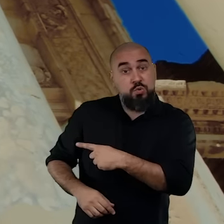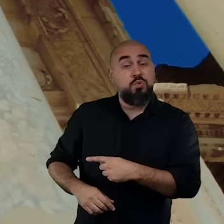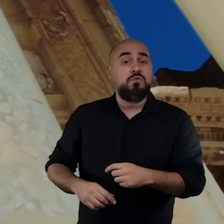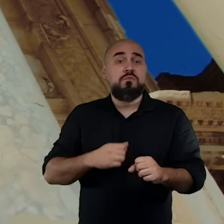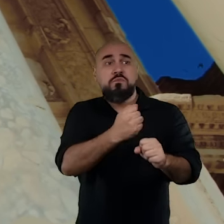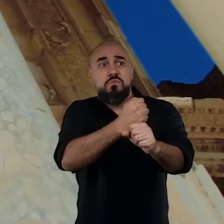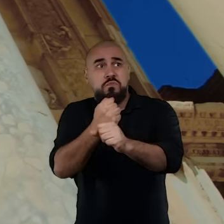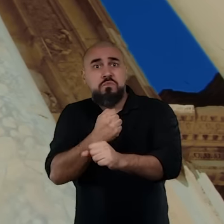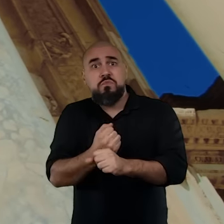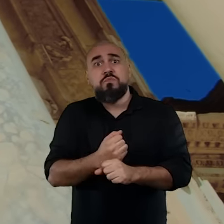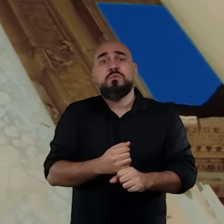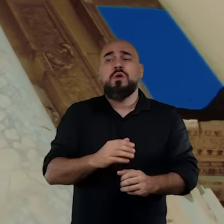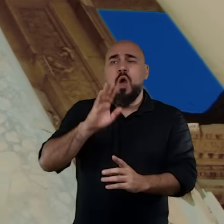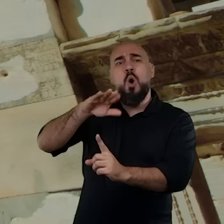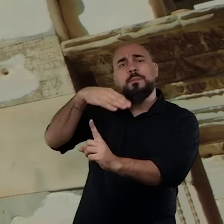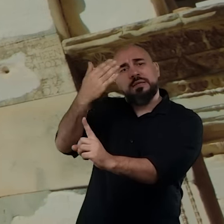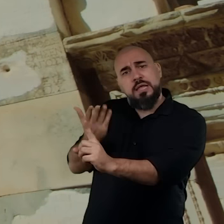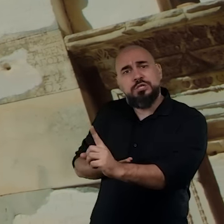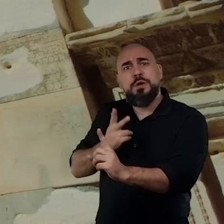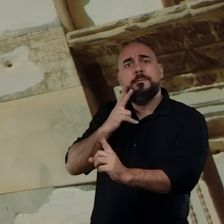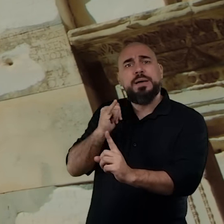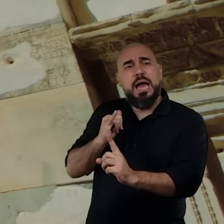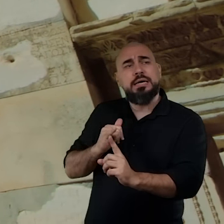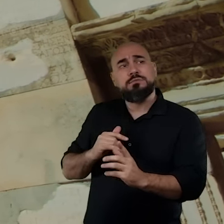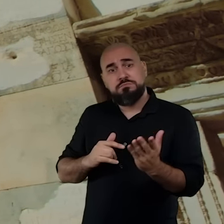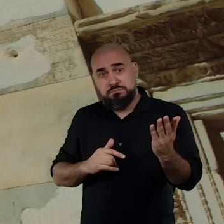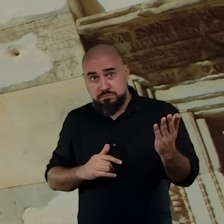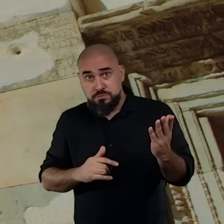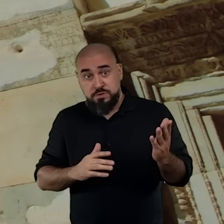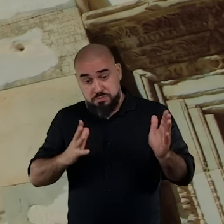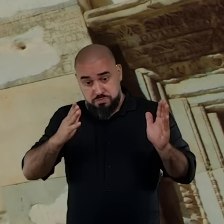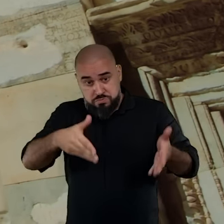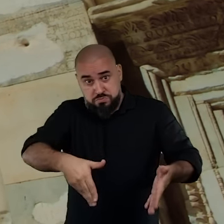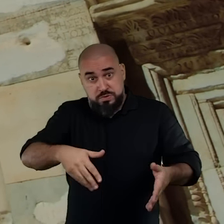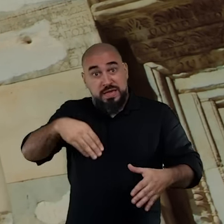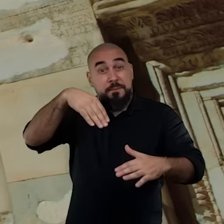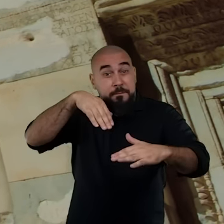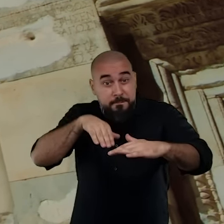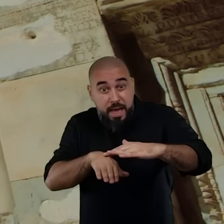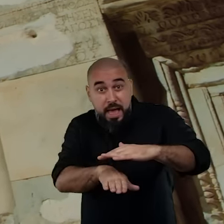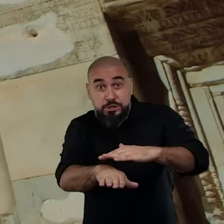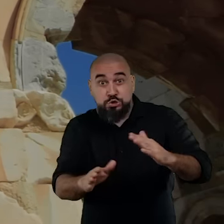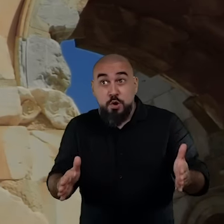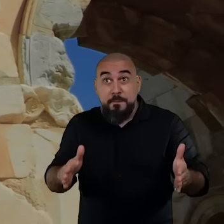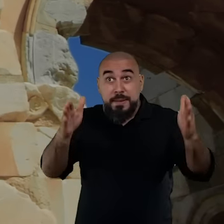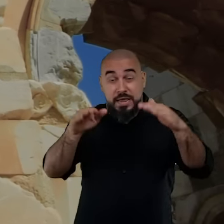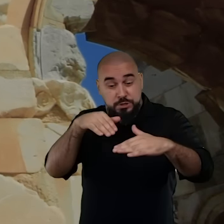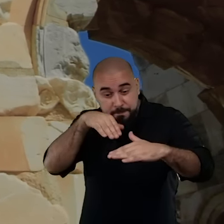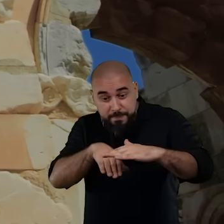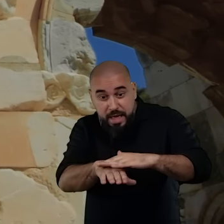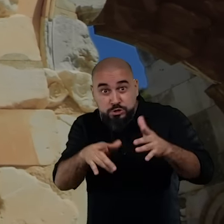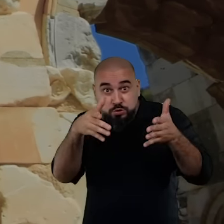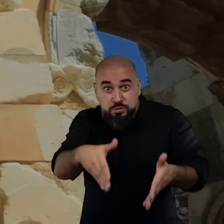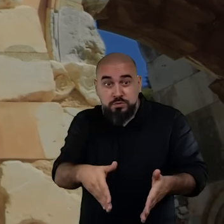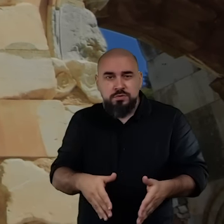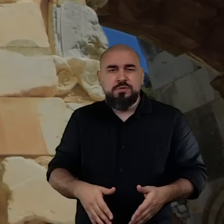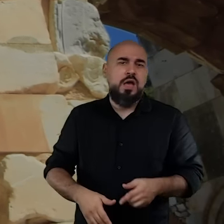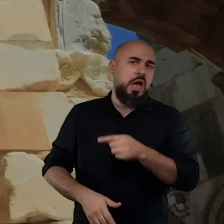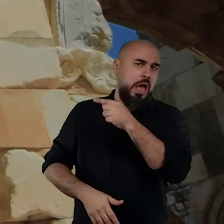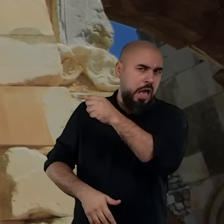seu pai, que era um intelectual, e, aliás, o mausoléu do seu pai ficava embaixo desse prédio. Dizem os historiadores que